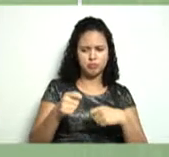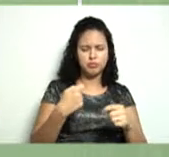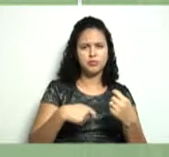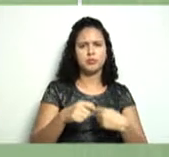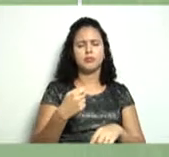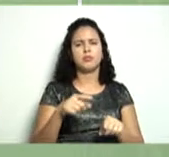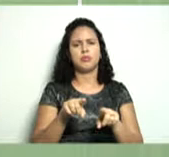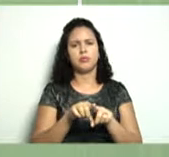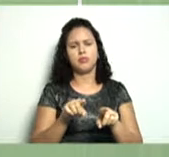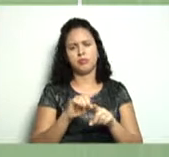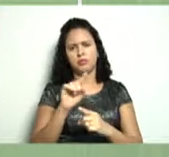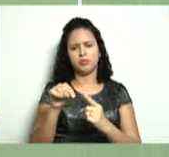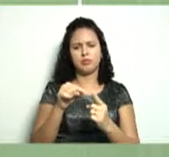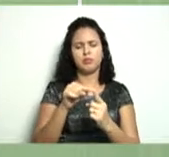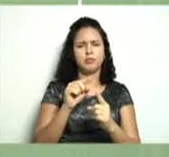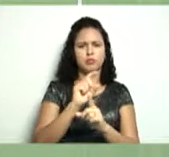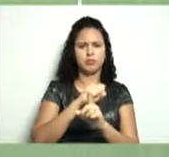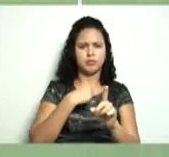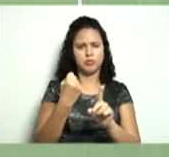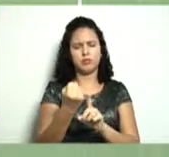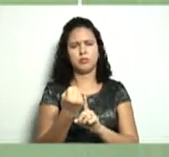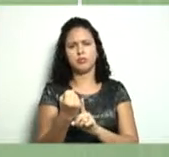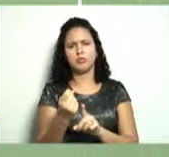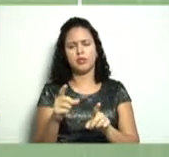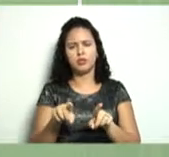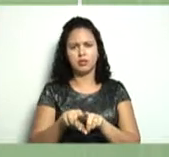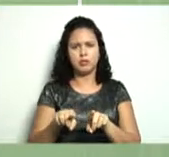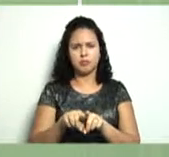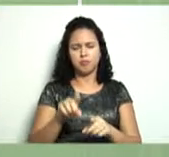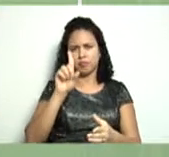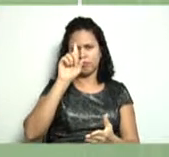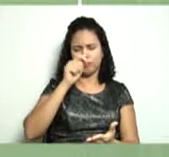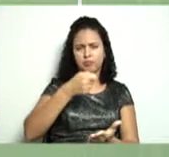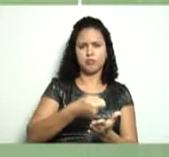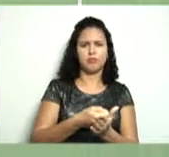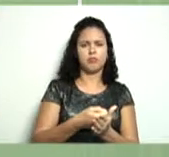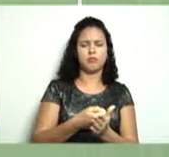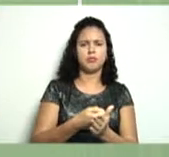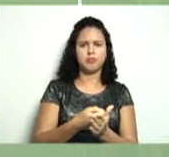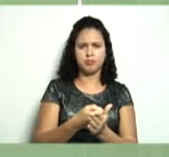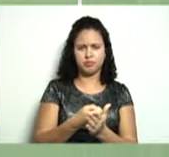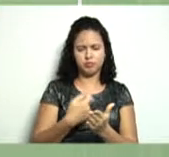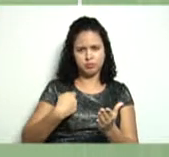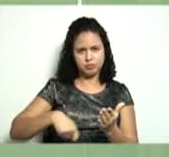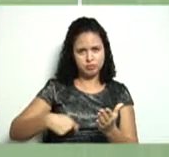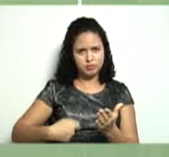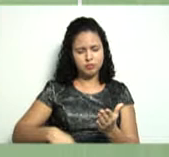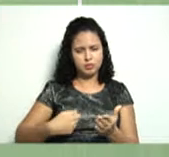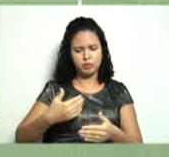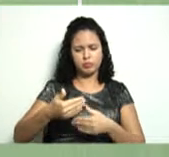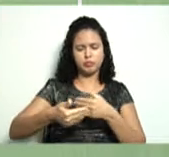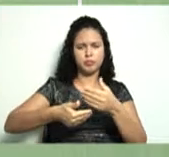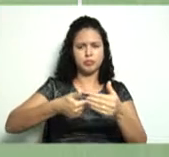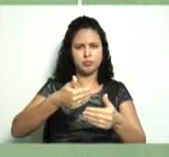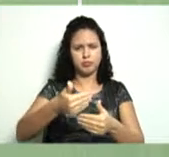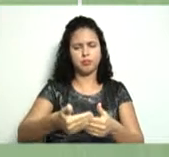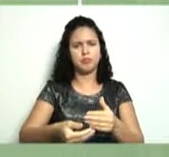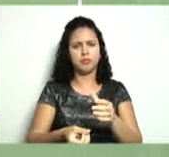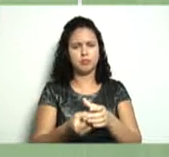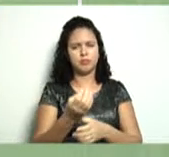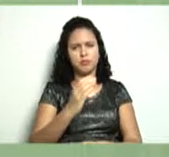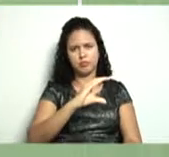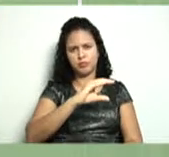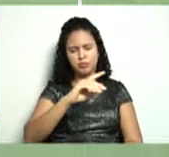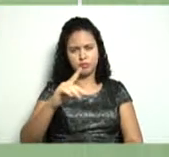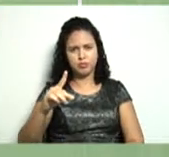ao objeto da sociedade e tomar as resoluções que achar convenientes ao desenvolvimento e funcionamento